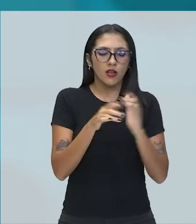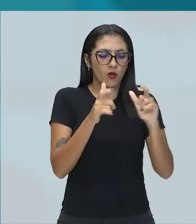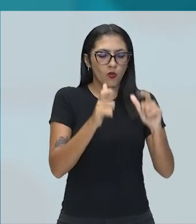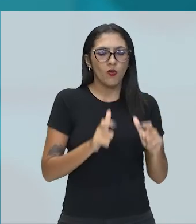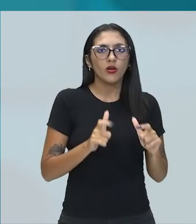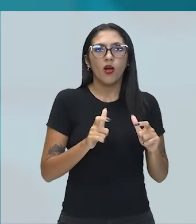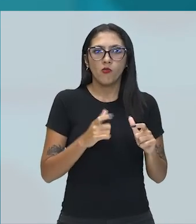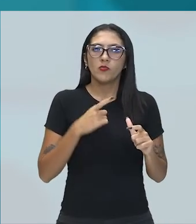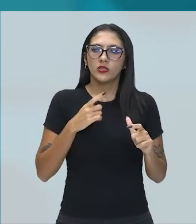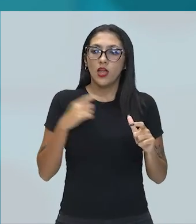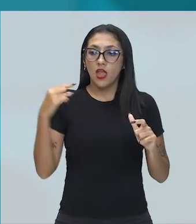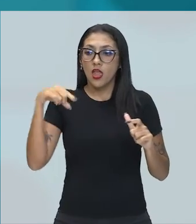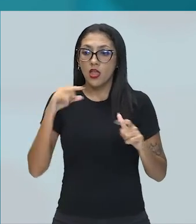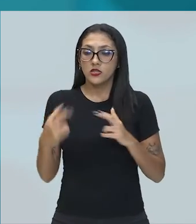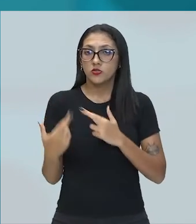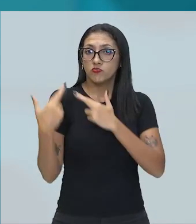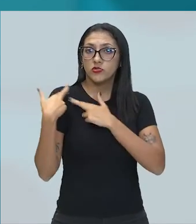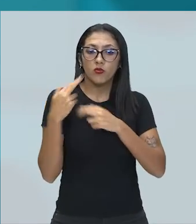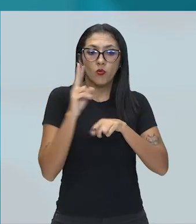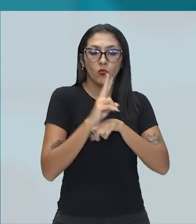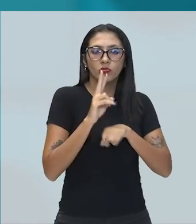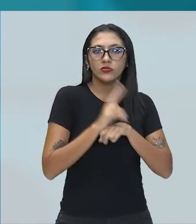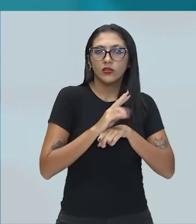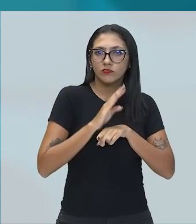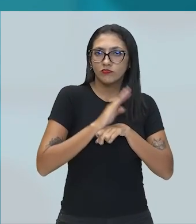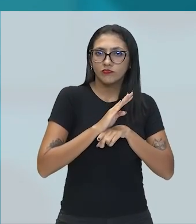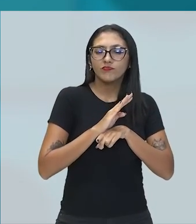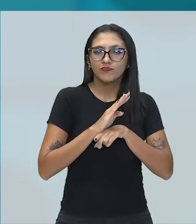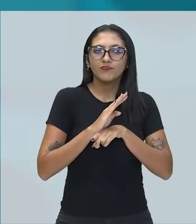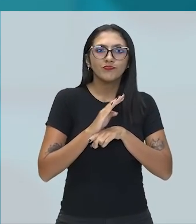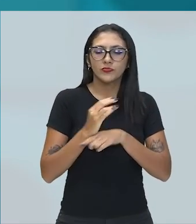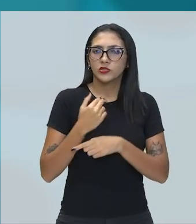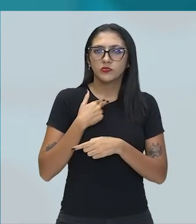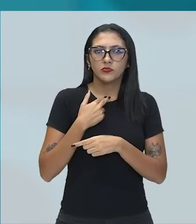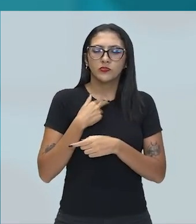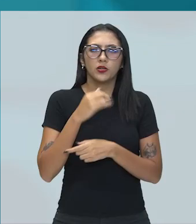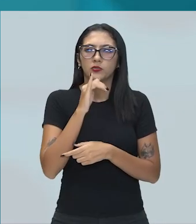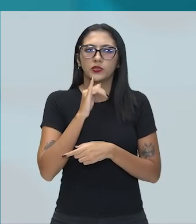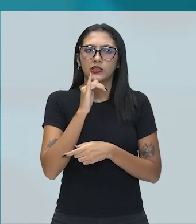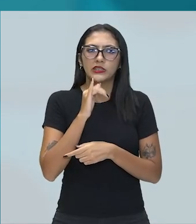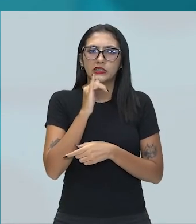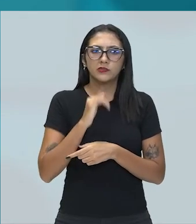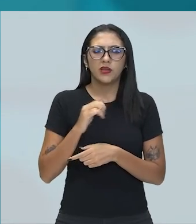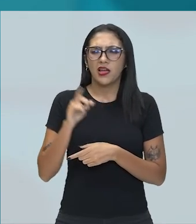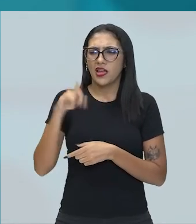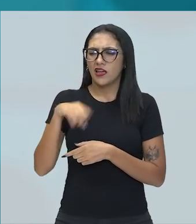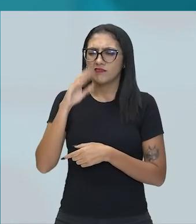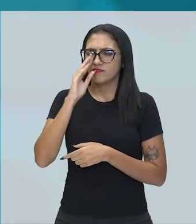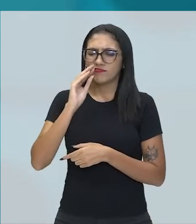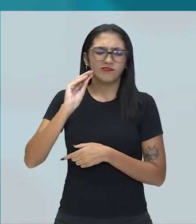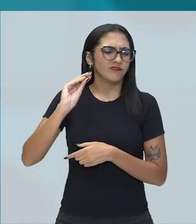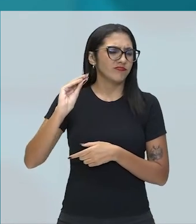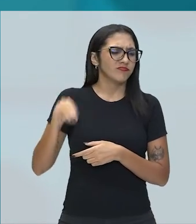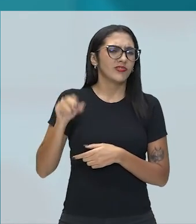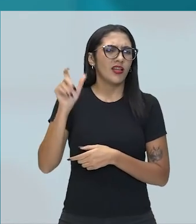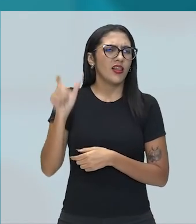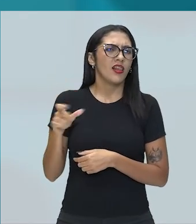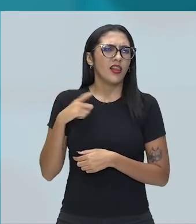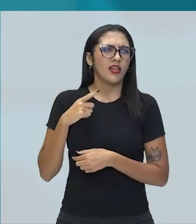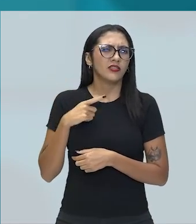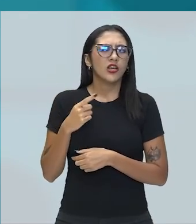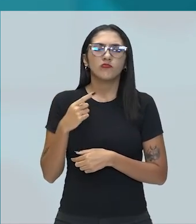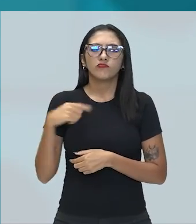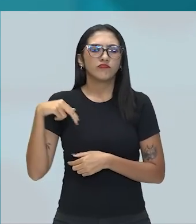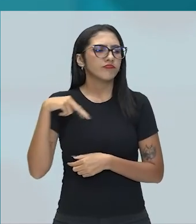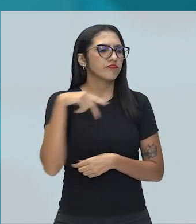o atendimento da vítima. Não seja omisso, não deixe a pessoa ali que está precisando de ajuda e vá